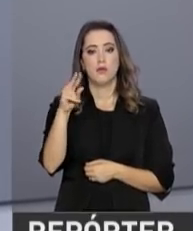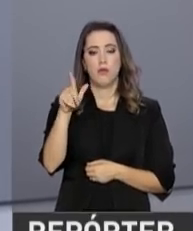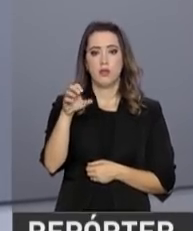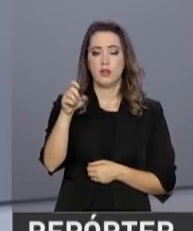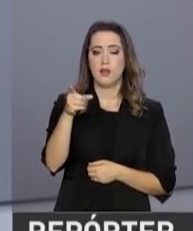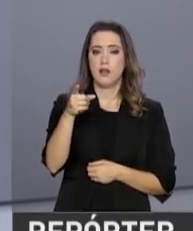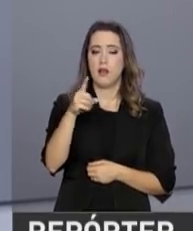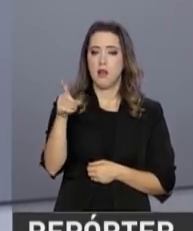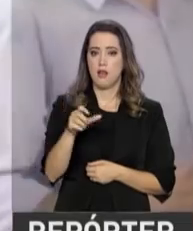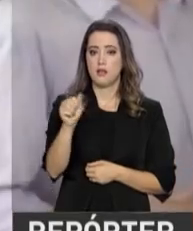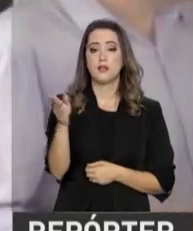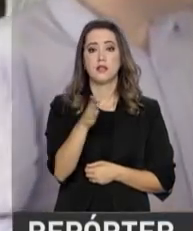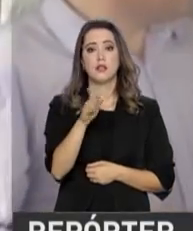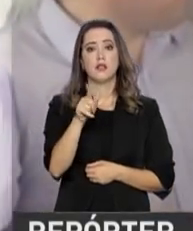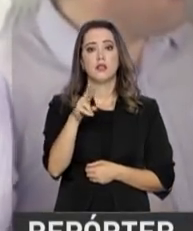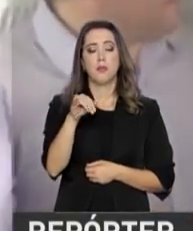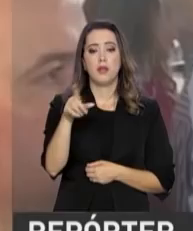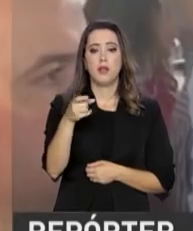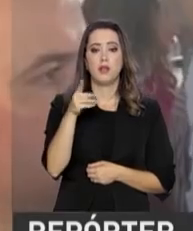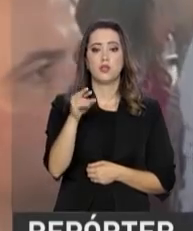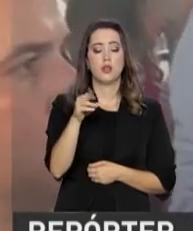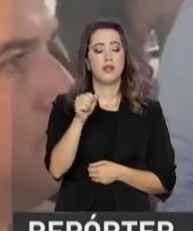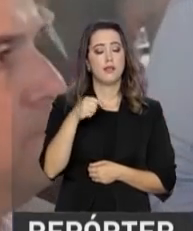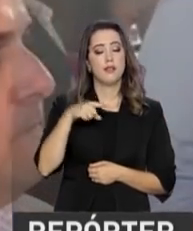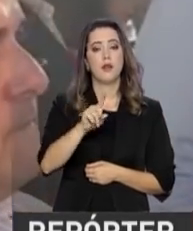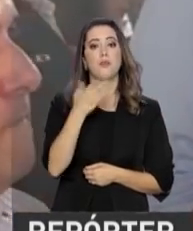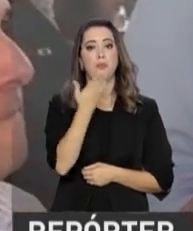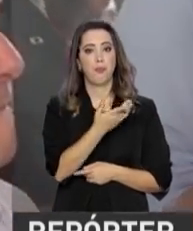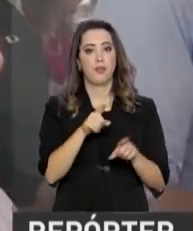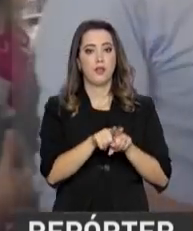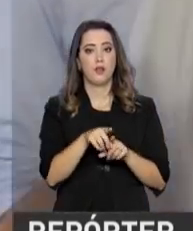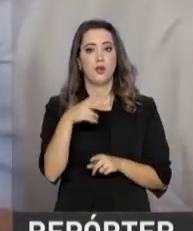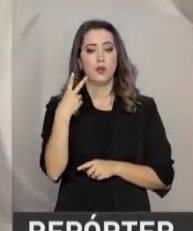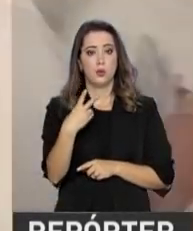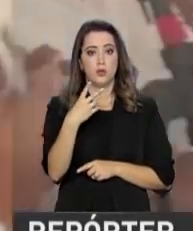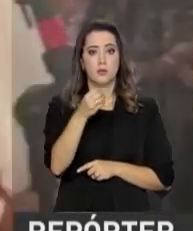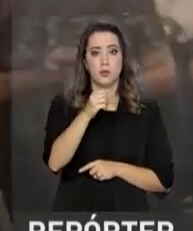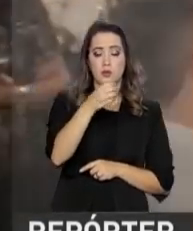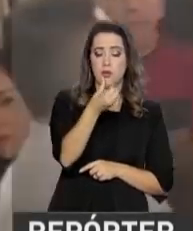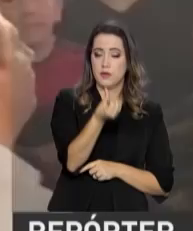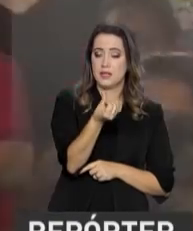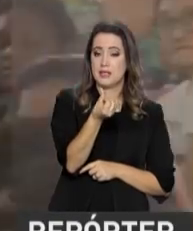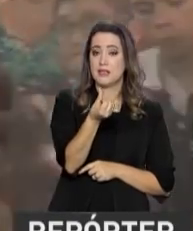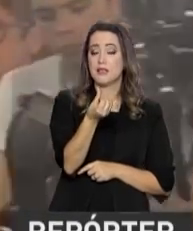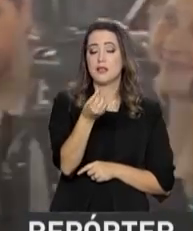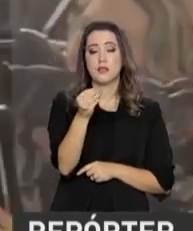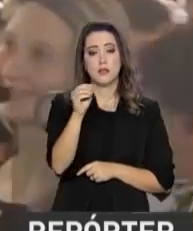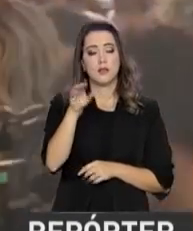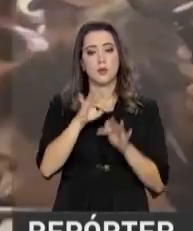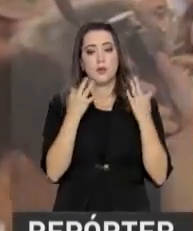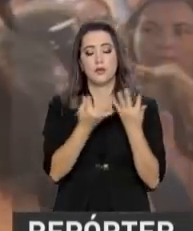e Quixadá. Na capital, 2.960 famílias receberam as chaves do residencial Alameda das